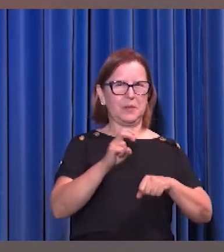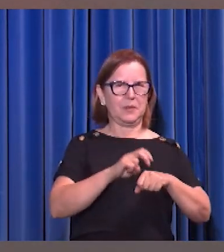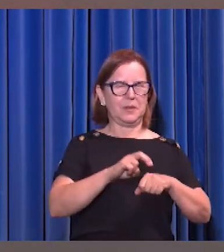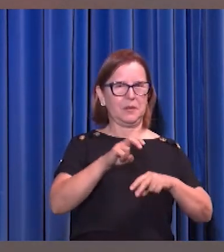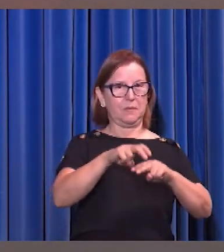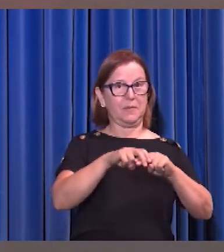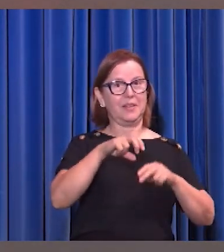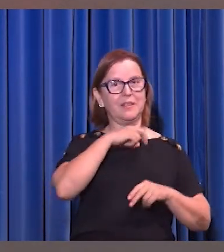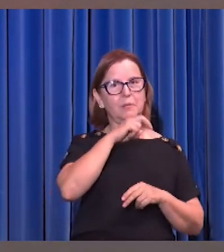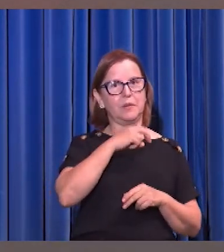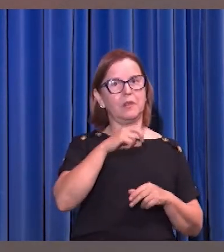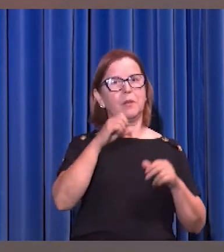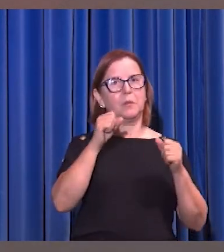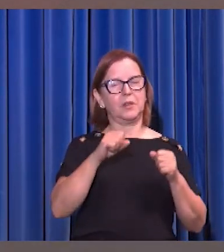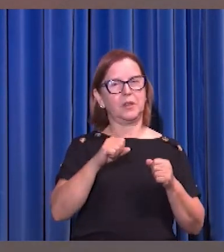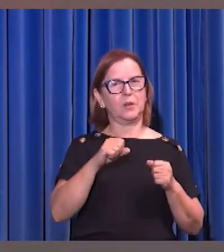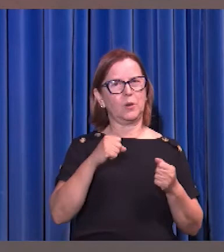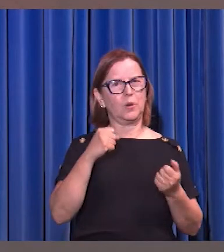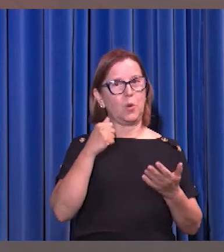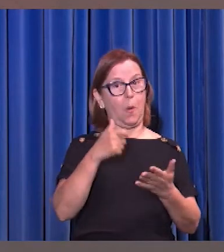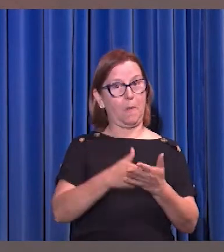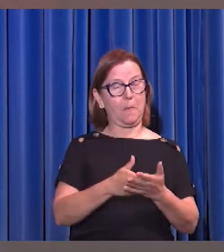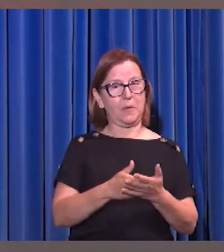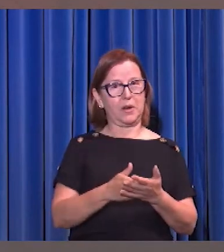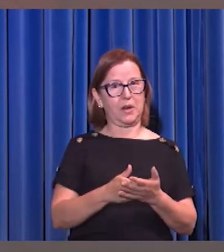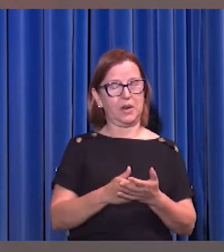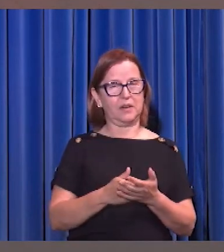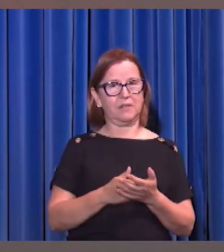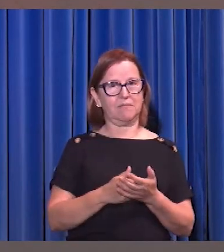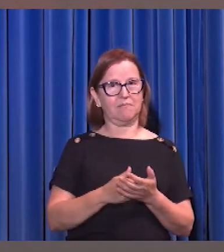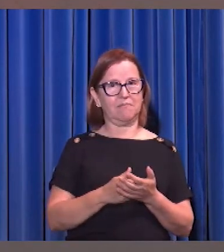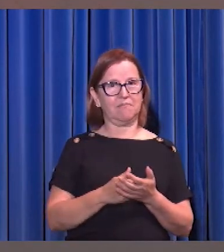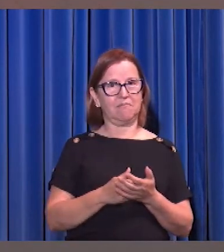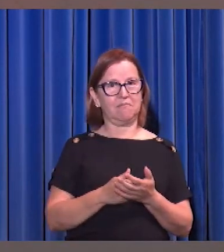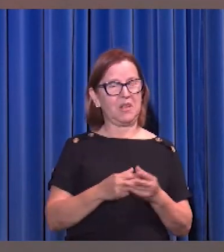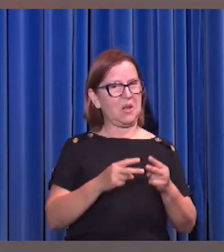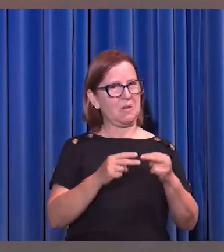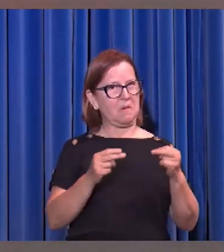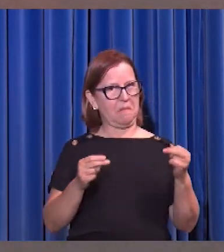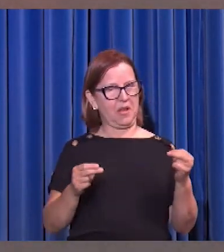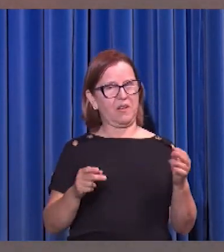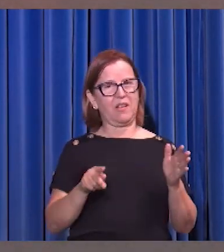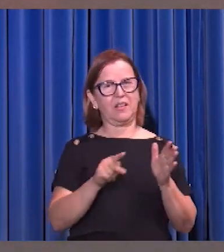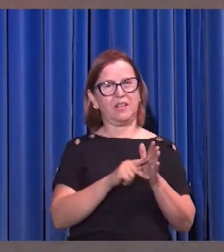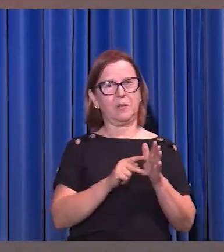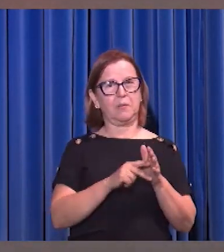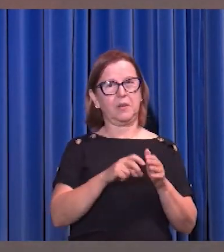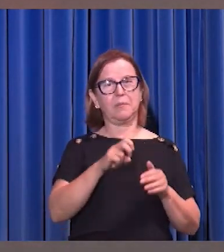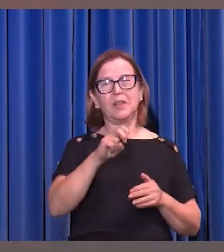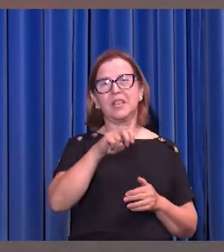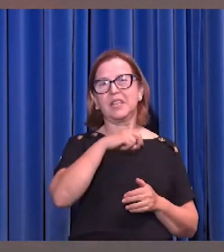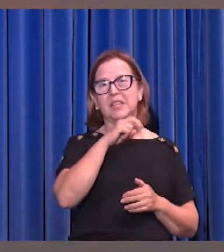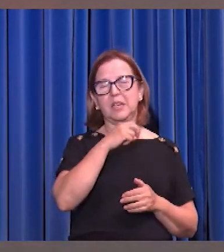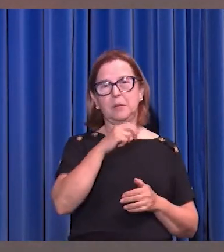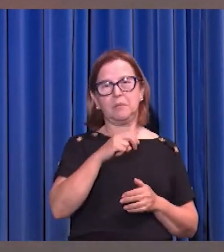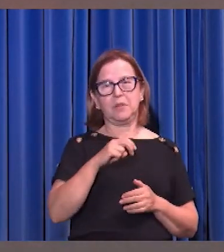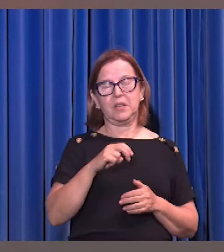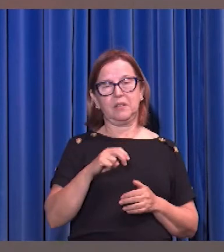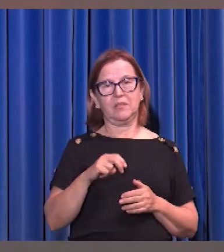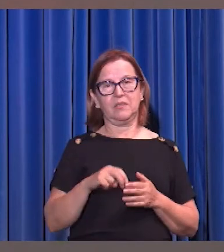serpentes poderiam comprar alguma relíquia da própria serpente ou possuir algum fragmento da